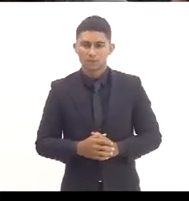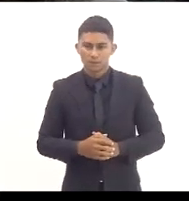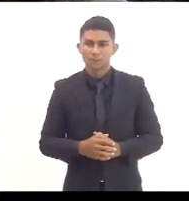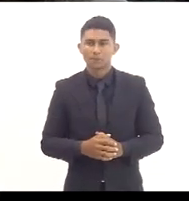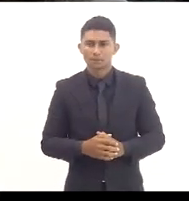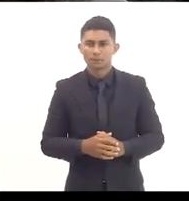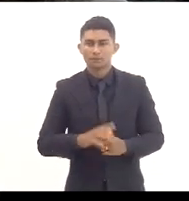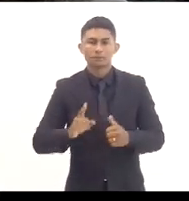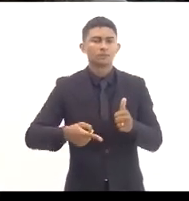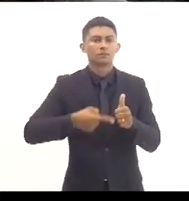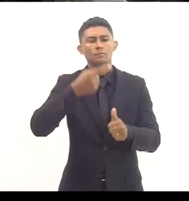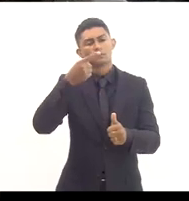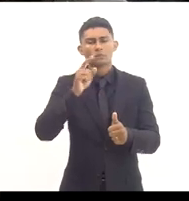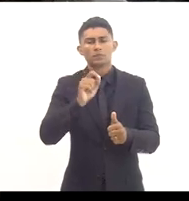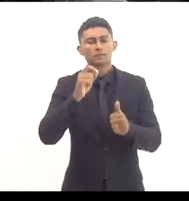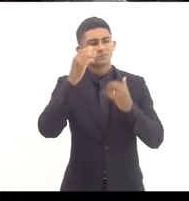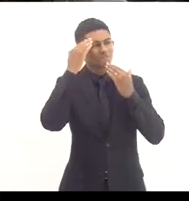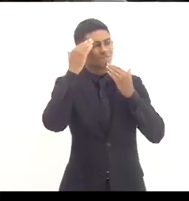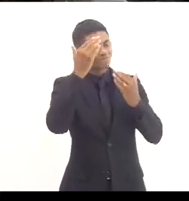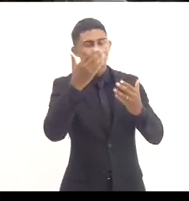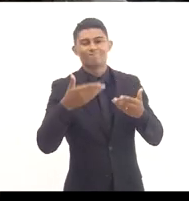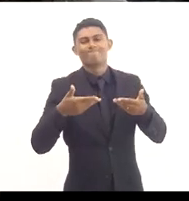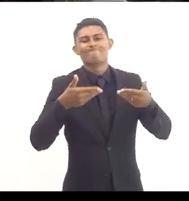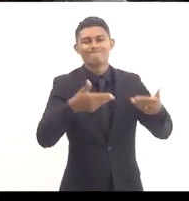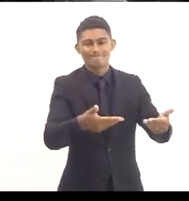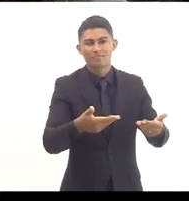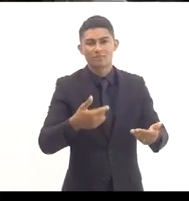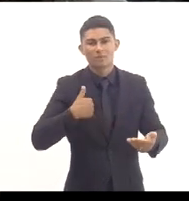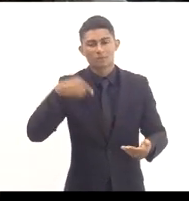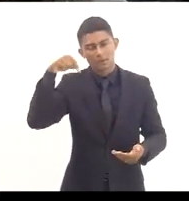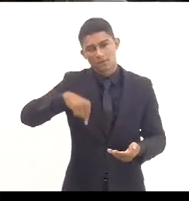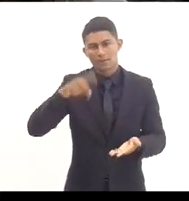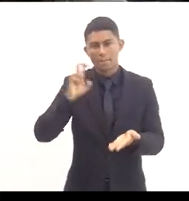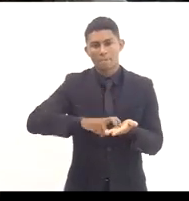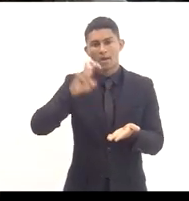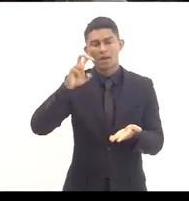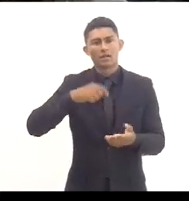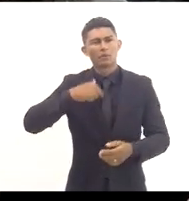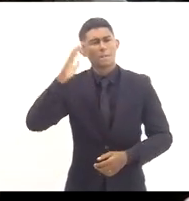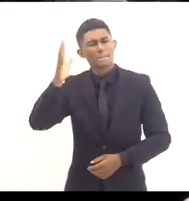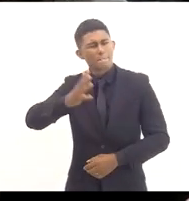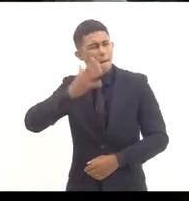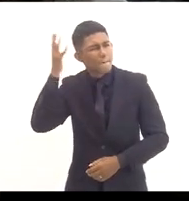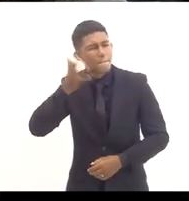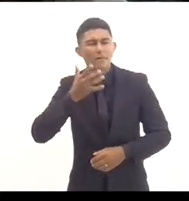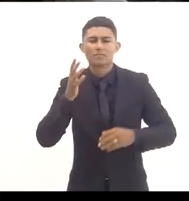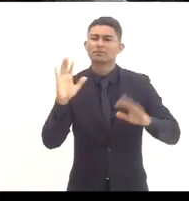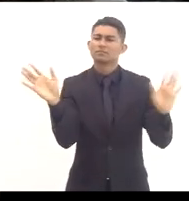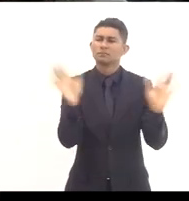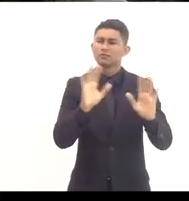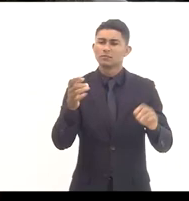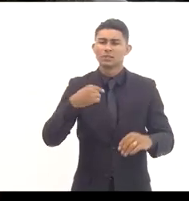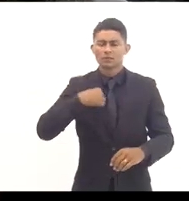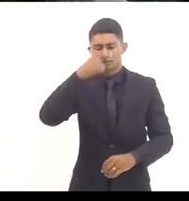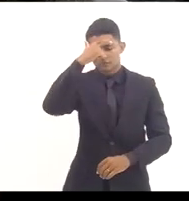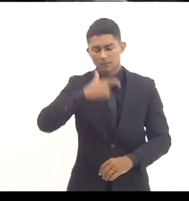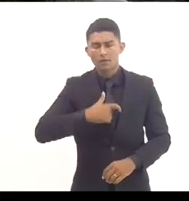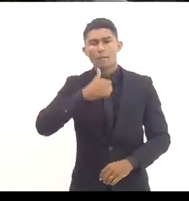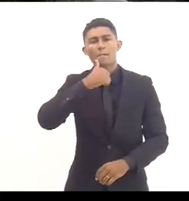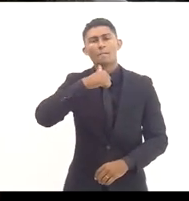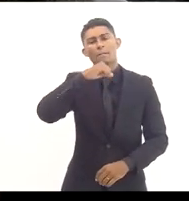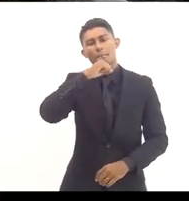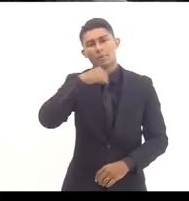primeiramente gostaria de agradecer a oportunidade tá aqui com o senhor e nessa manhã eu não sou uma palestrante né vim aqui na condição de mãe tem um pouco